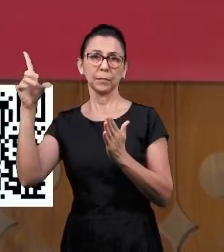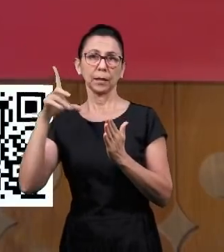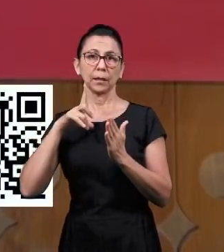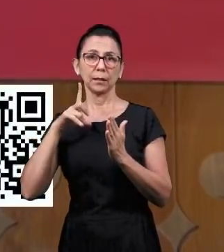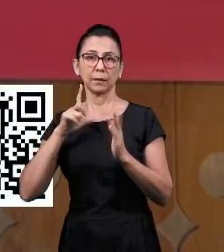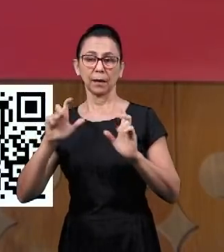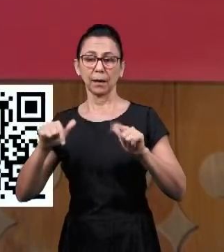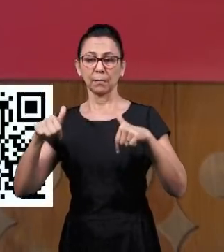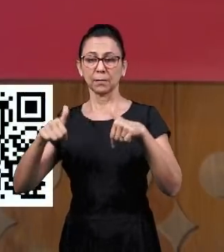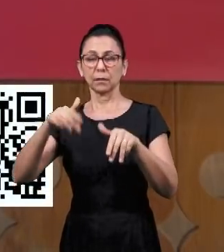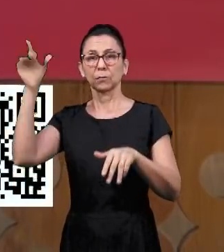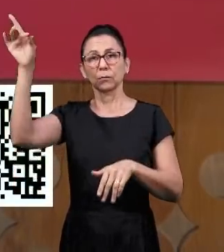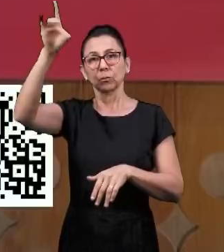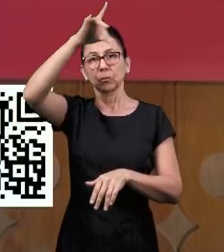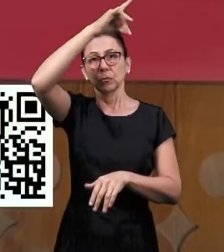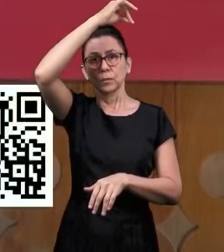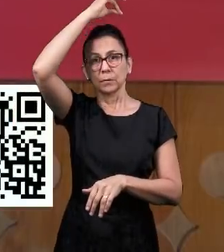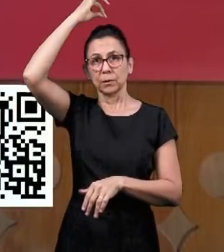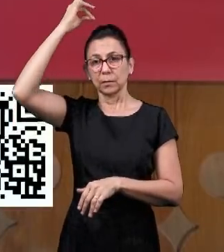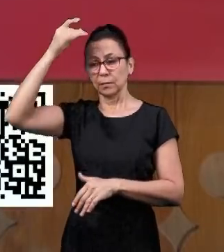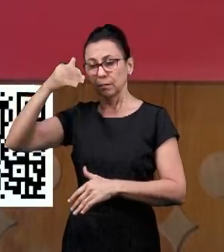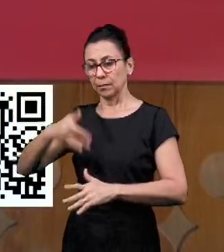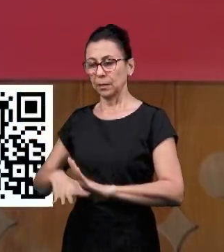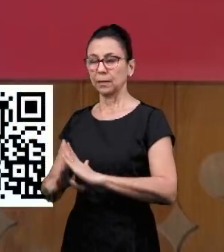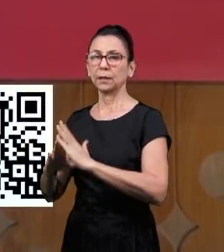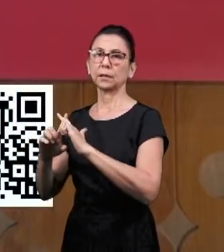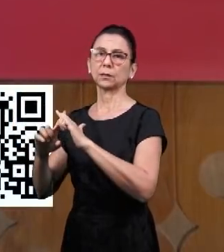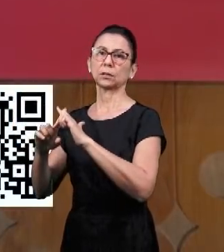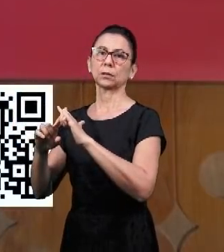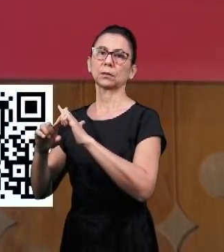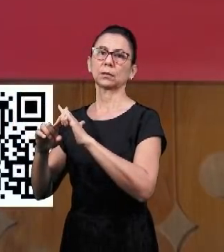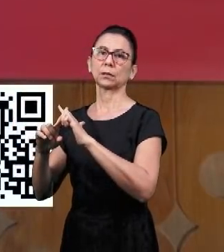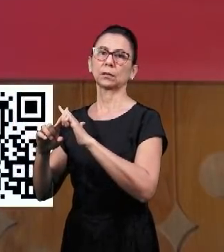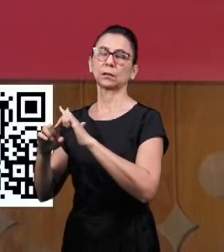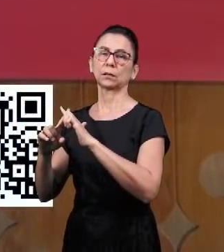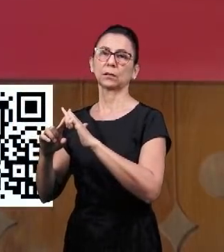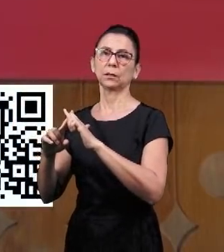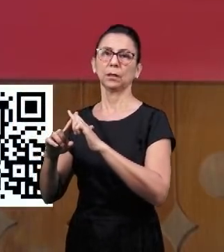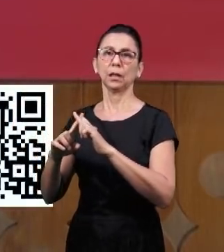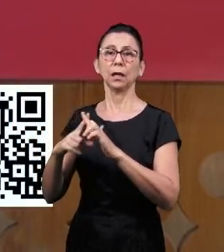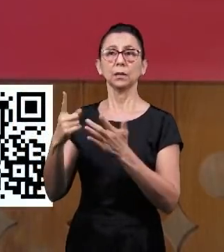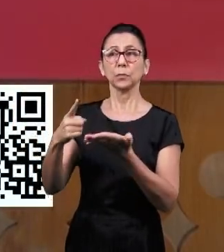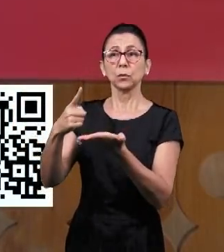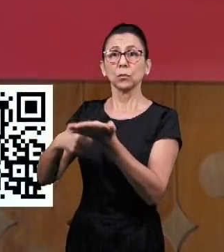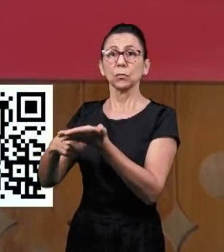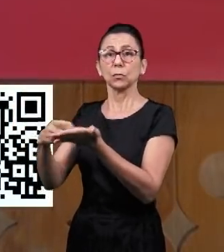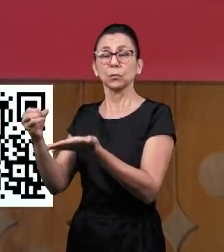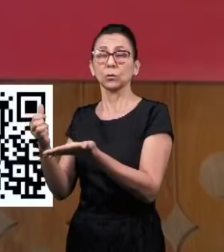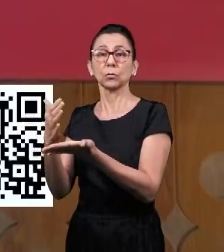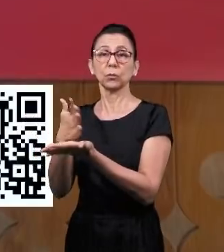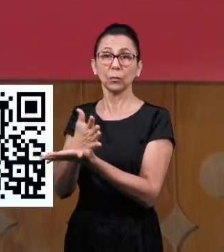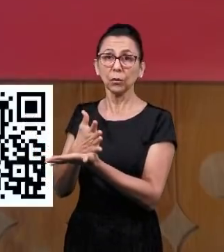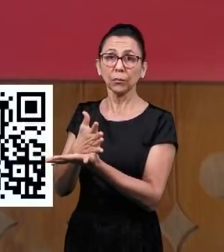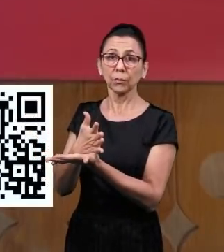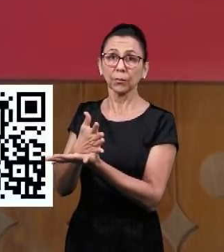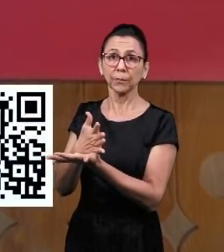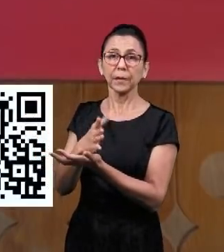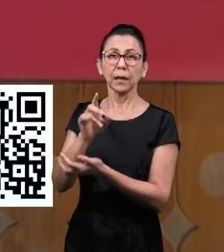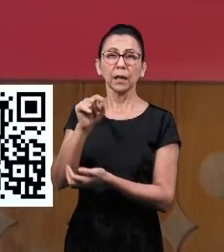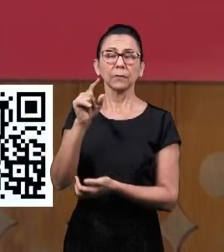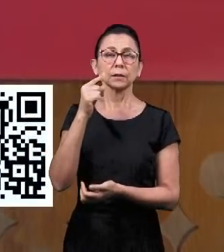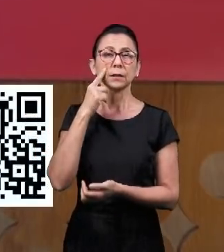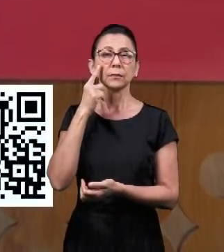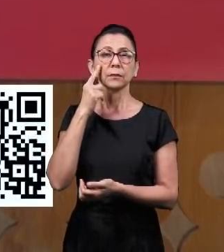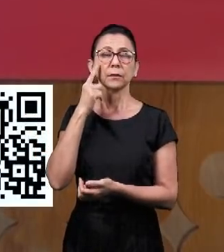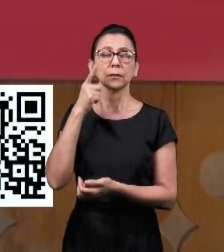você pega sangue e a palavra, que é o novo pacto, você vê lá